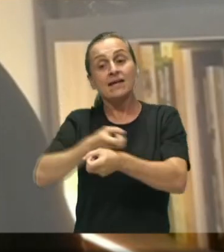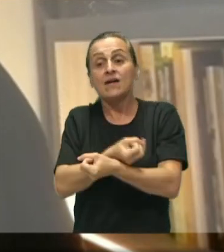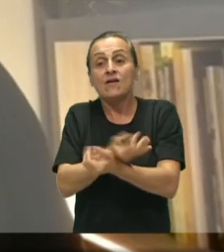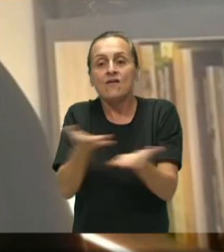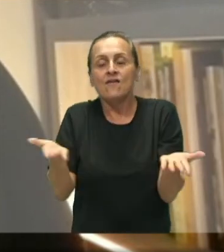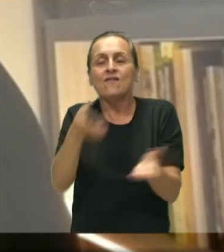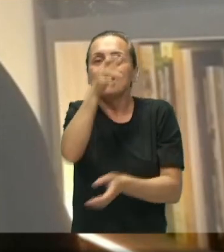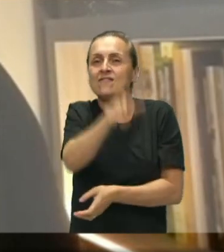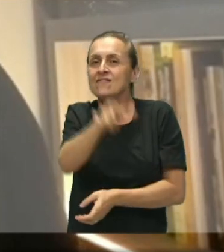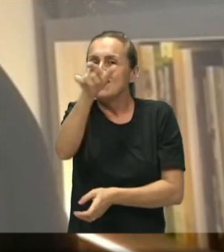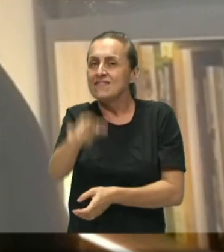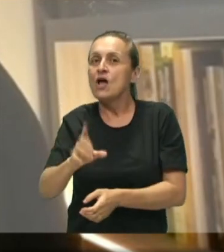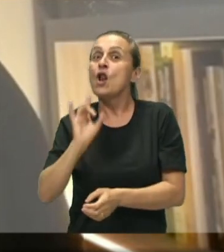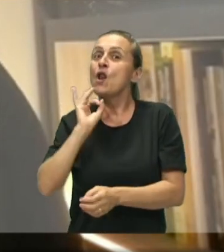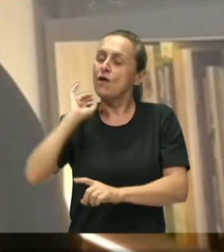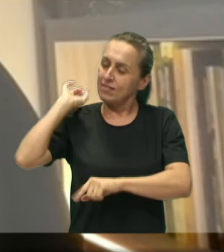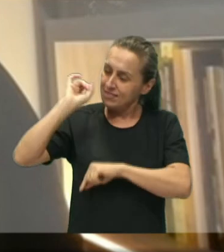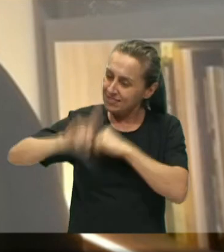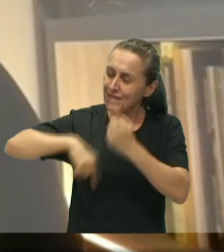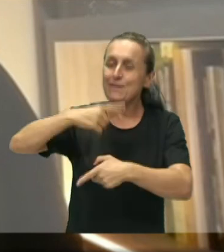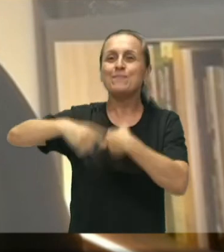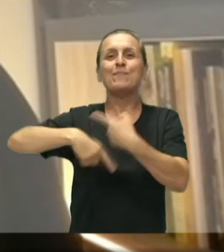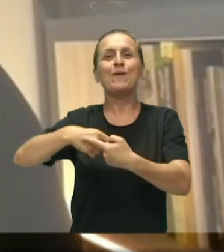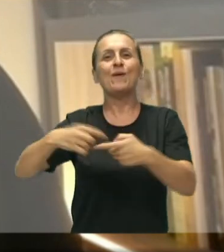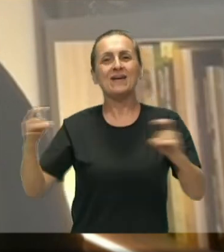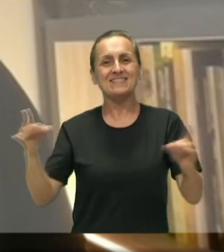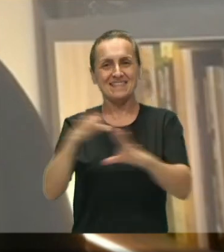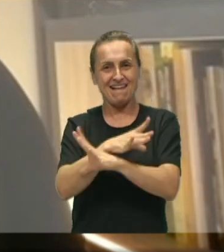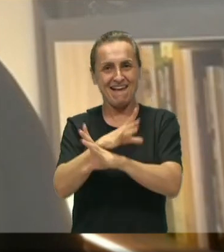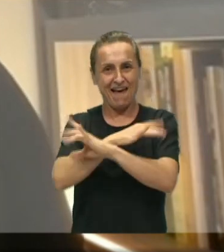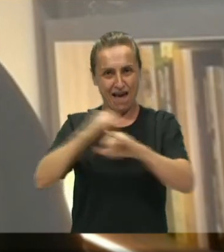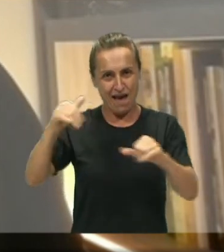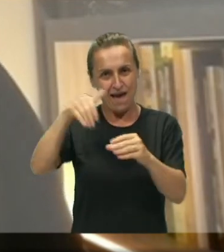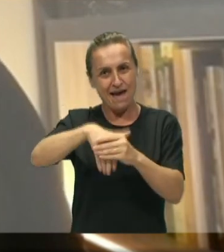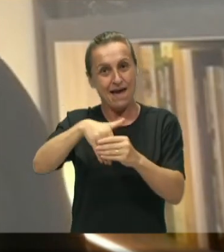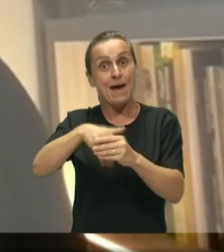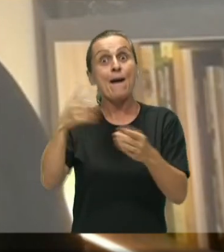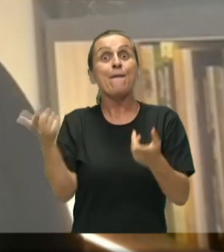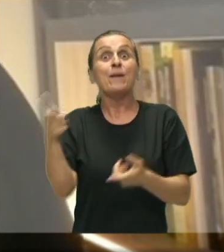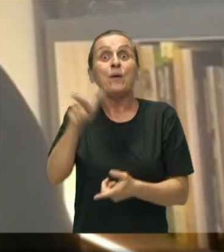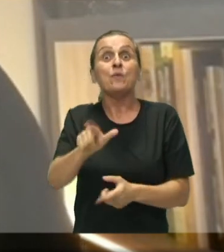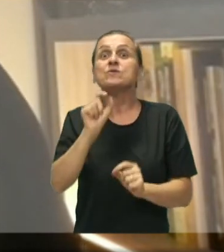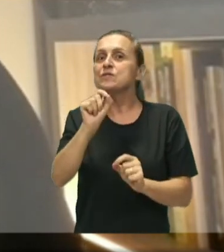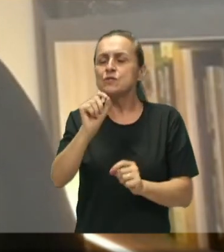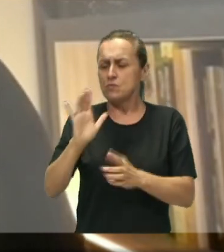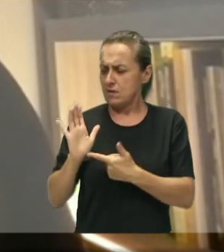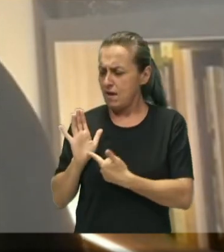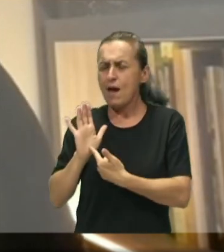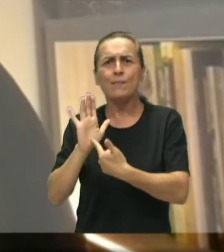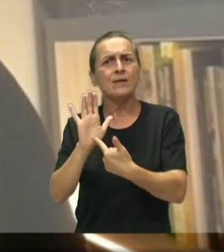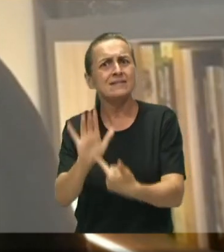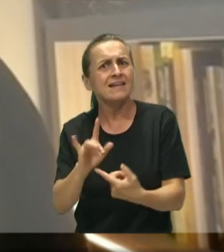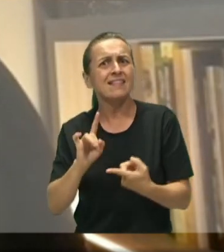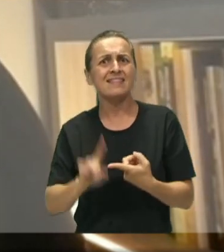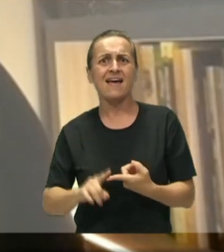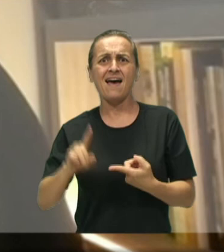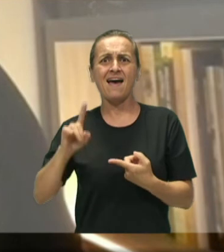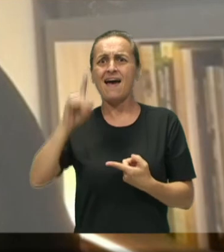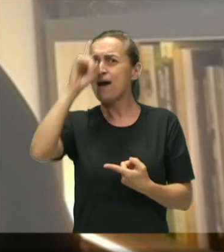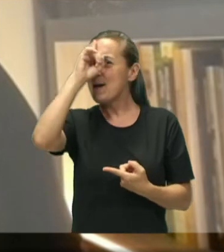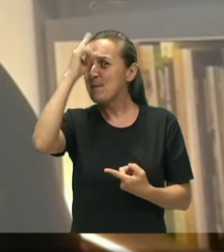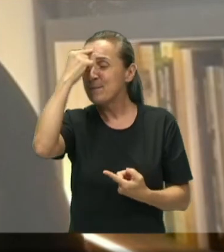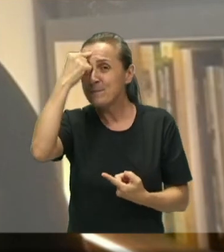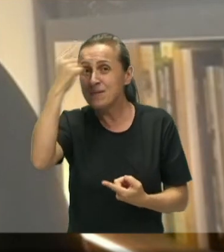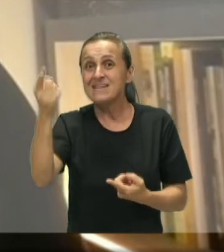pessoas logo após o fim do pleito Eleitoral de apresentar os vereadores as ideias os